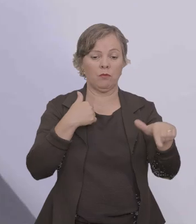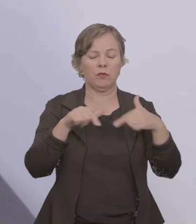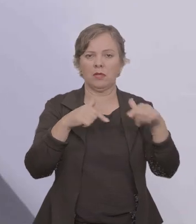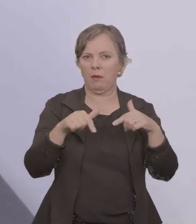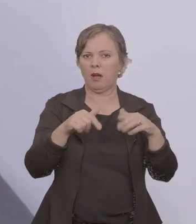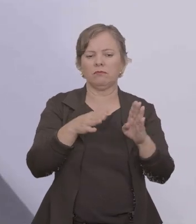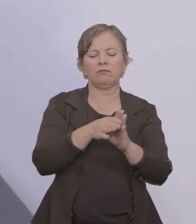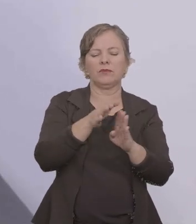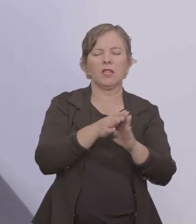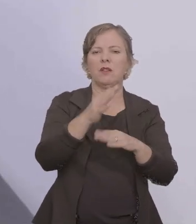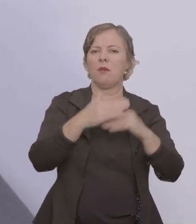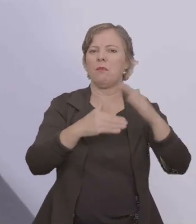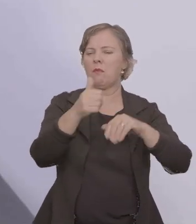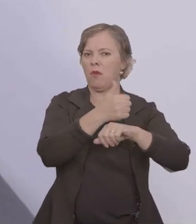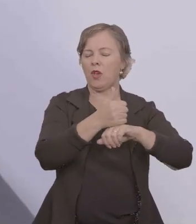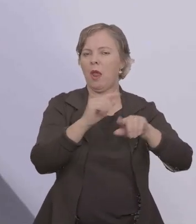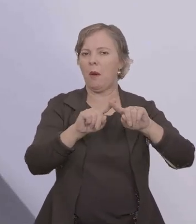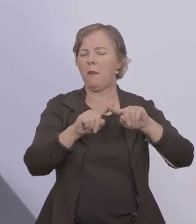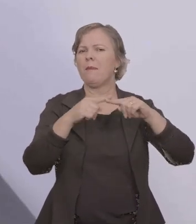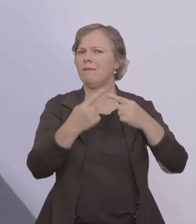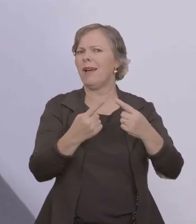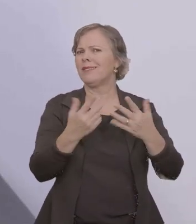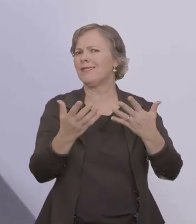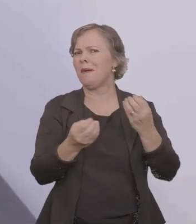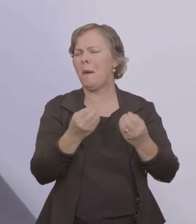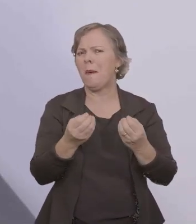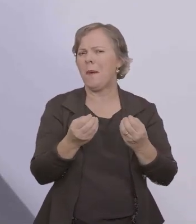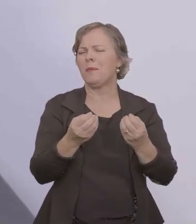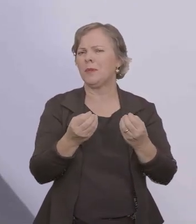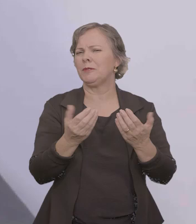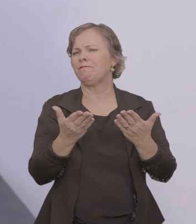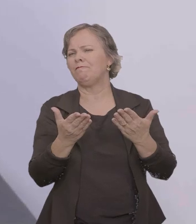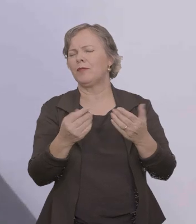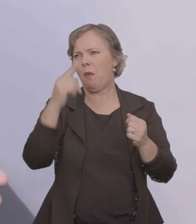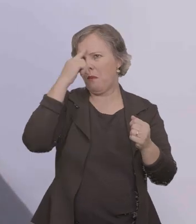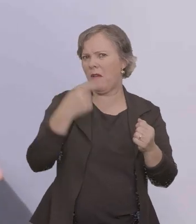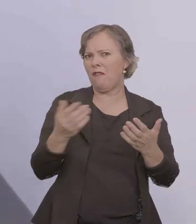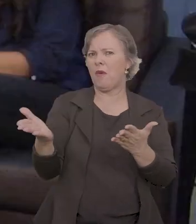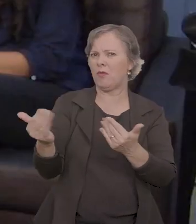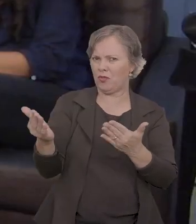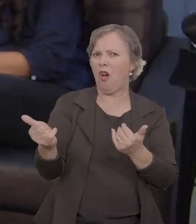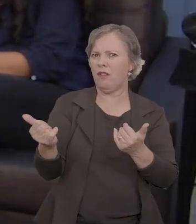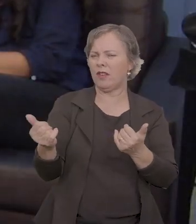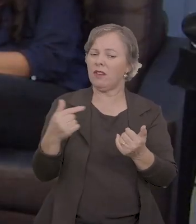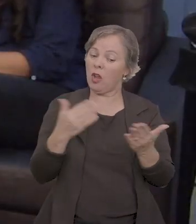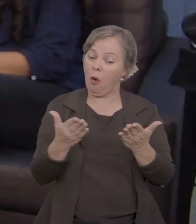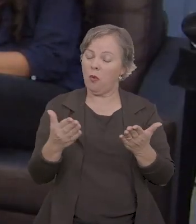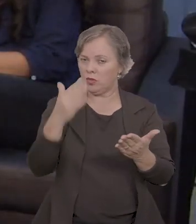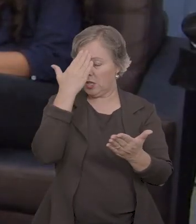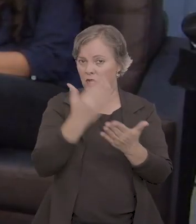eu atuo na questão da orientação profissional, mas até mesmo, né, um perfil mais jovem, como eu acredito que eu